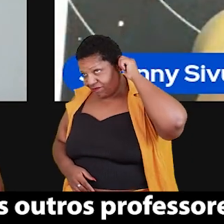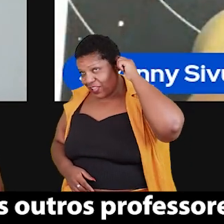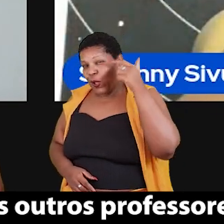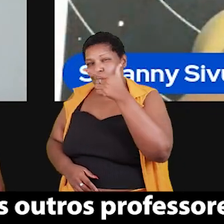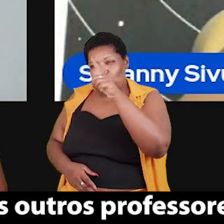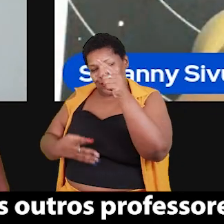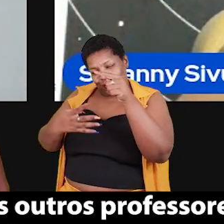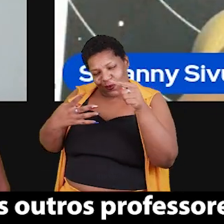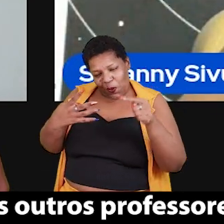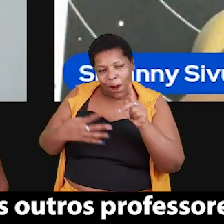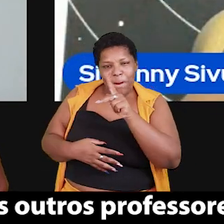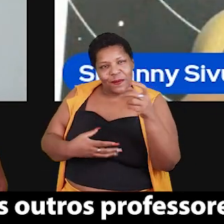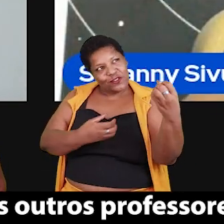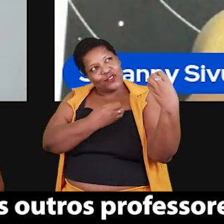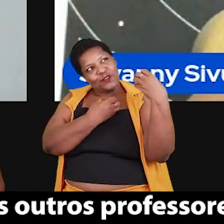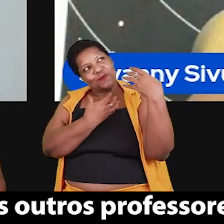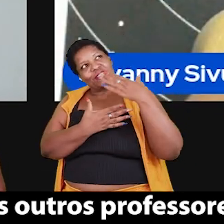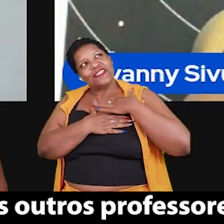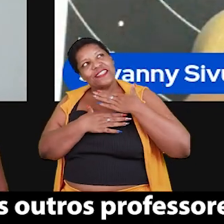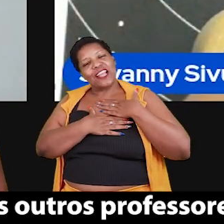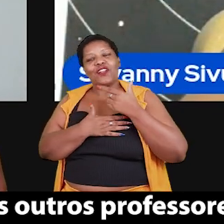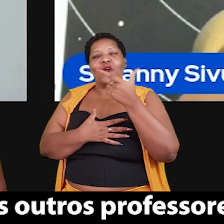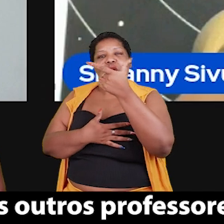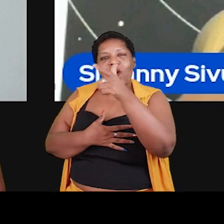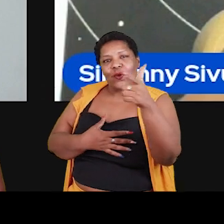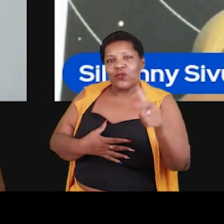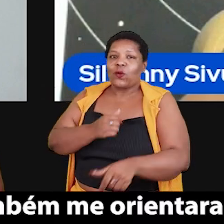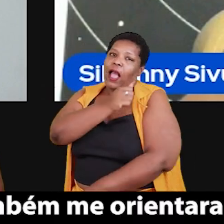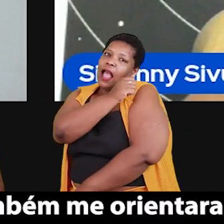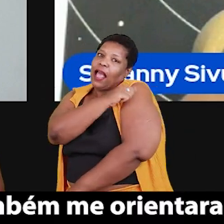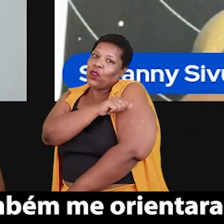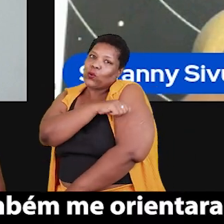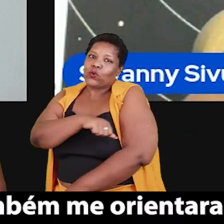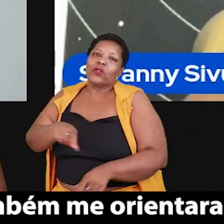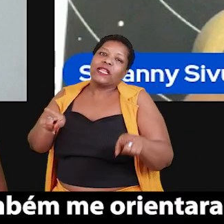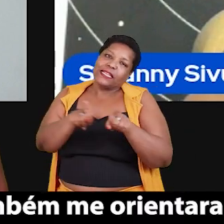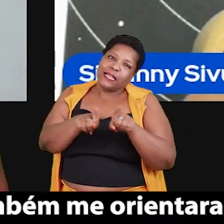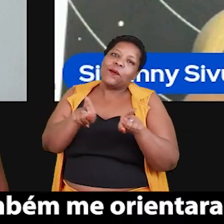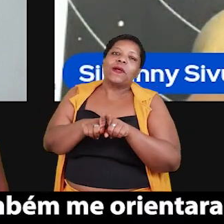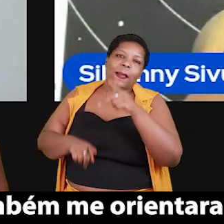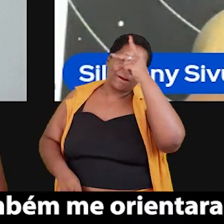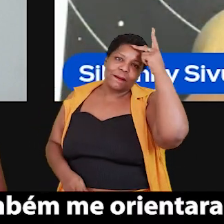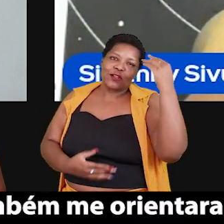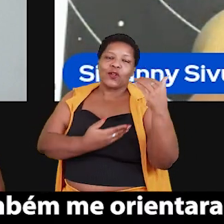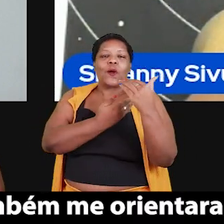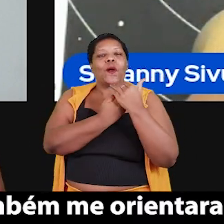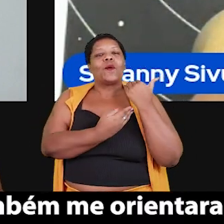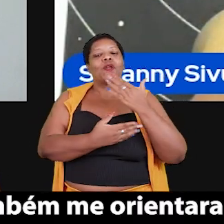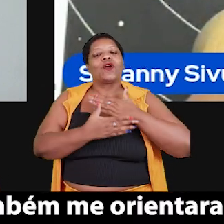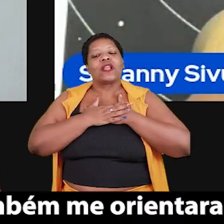professores me ensinaram, e que outros tantos alunos e pessoas também me orientaram